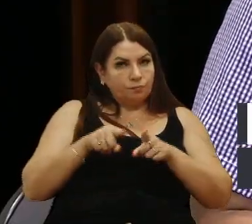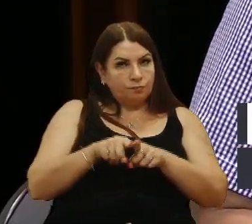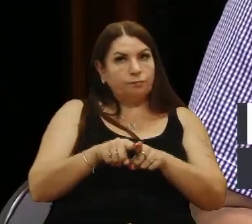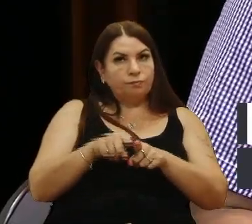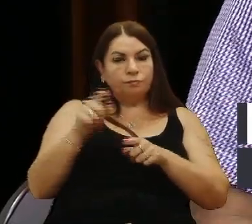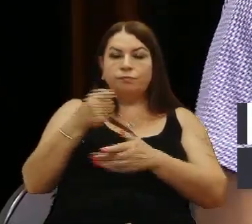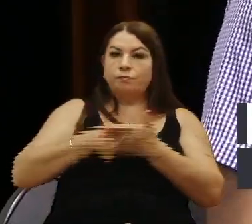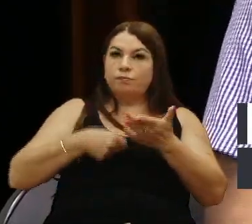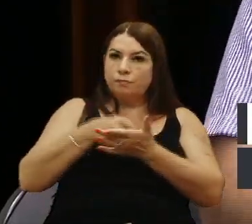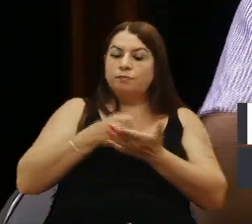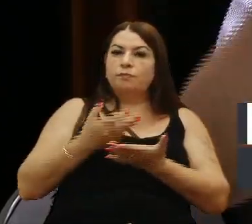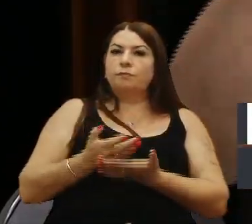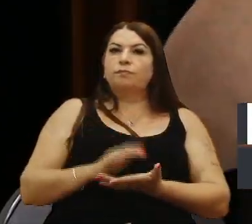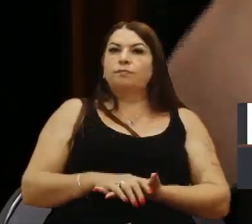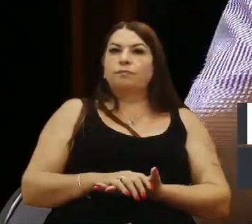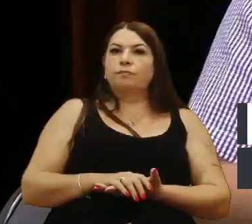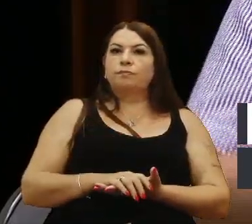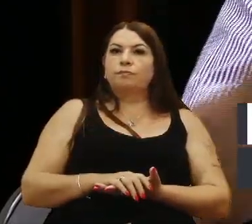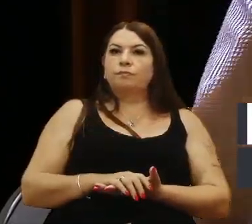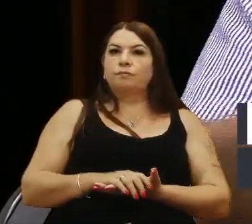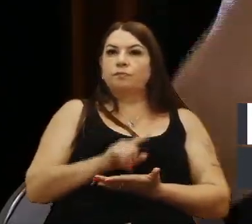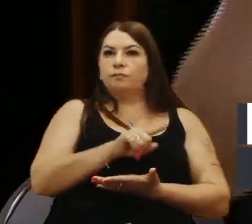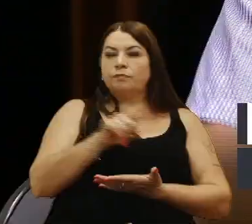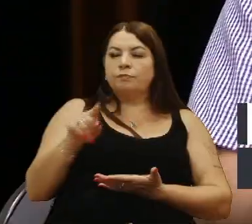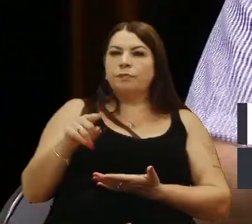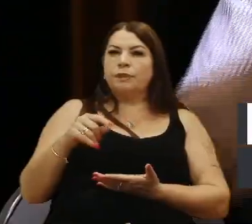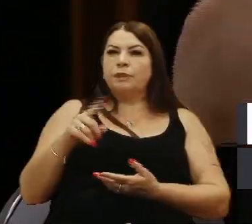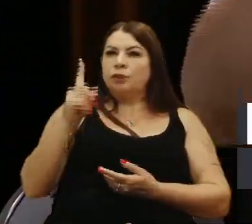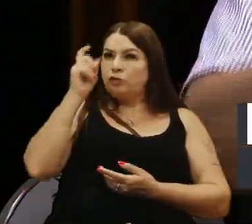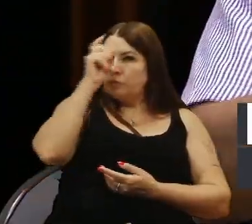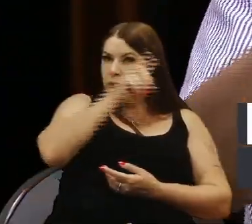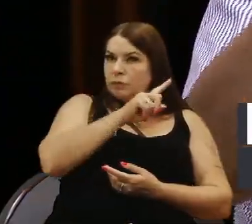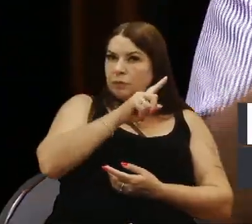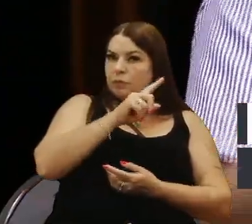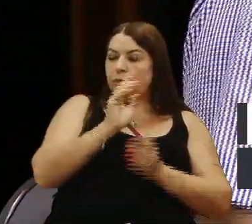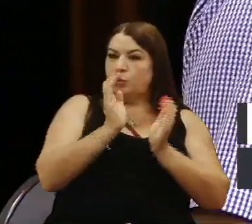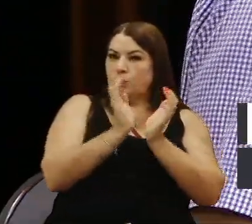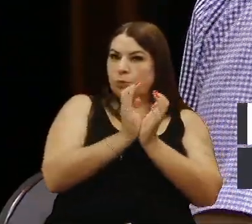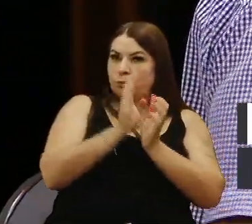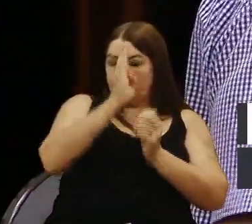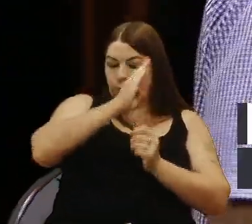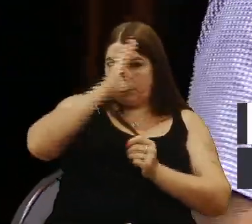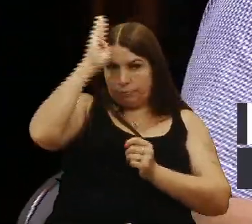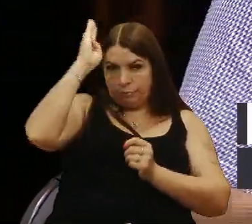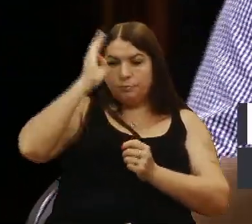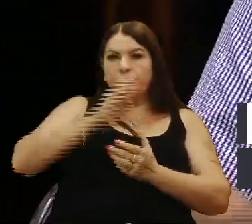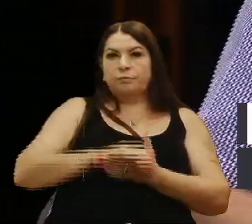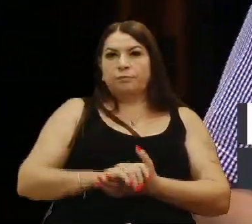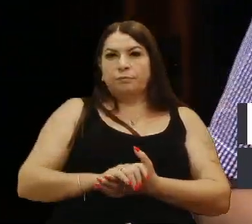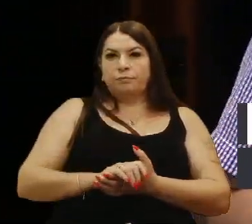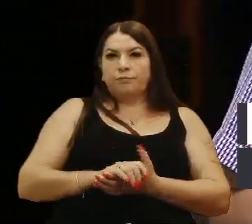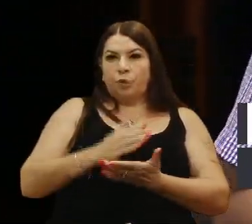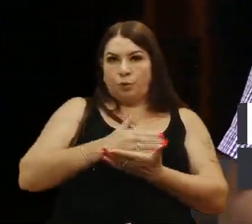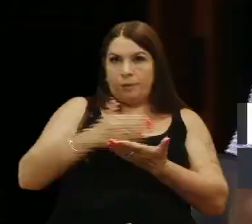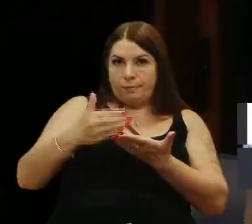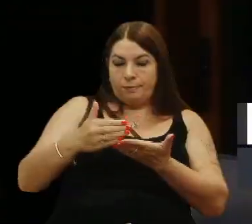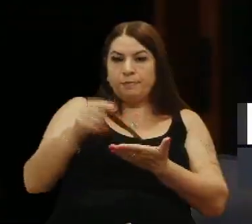nessa luta, que diante da situação tão difícil que a corporação dos bombeiros